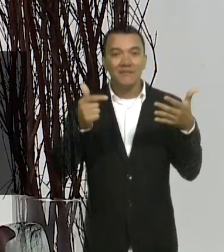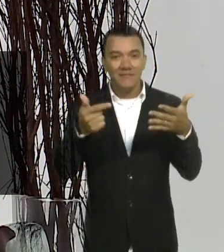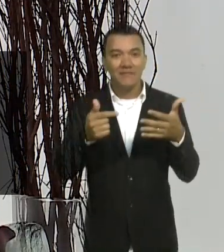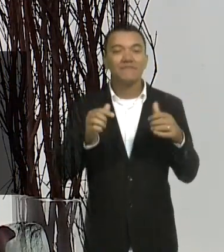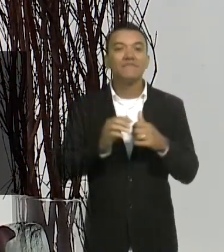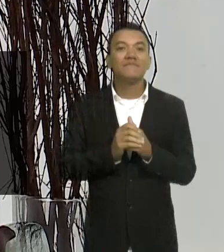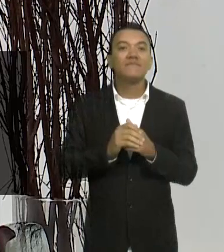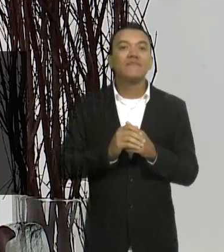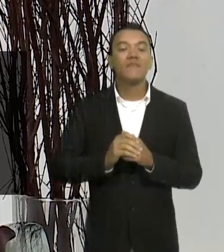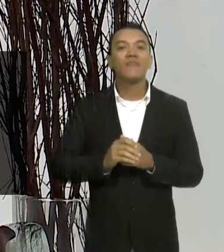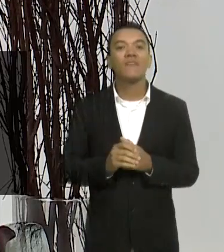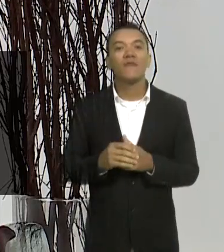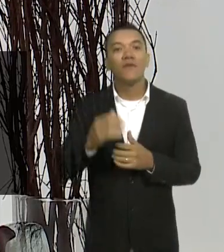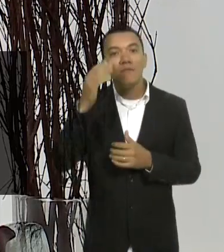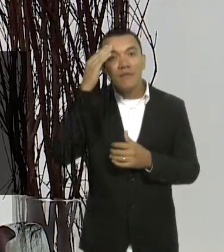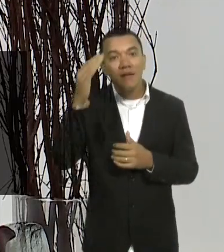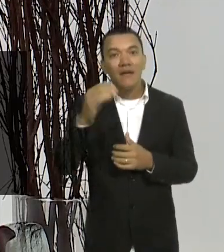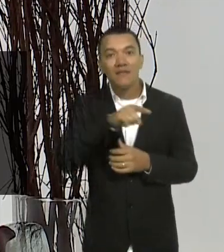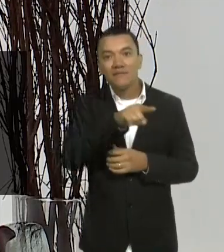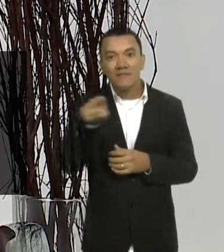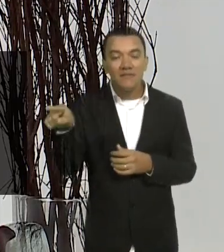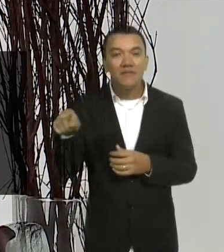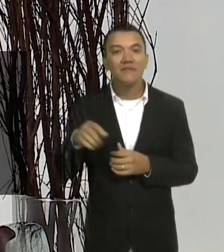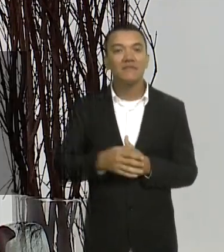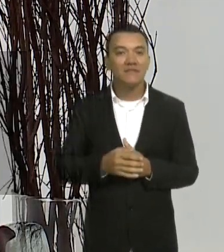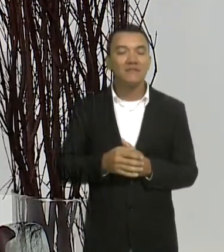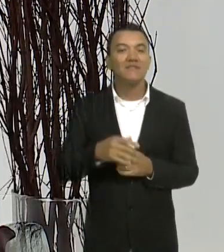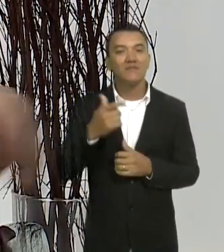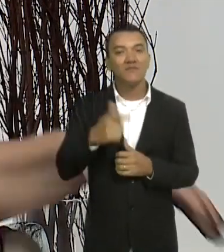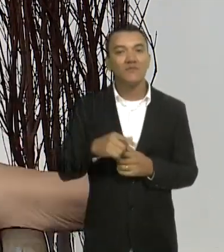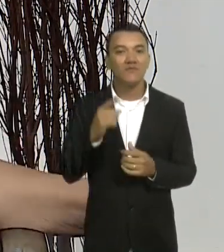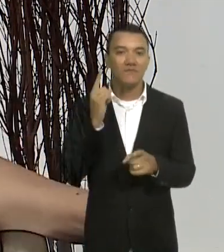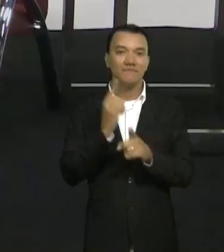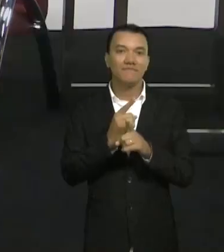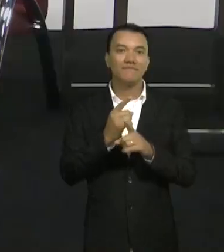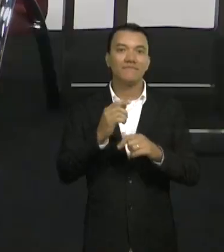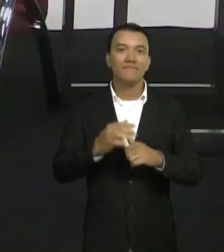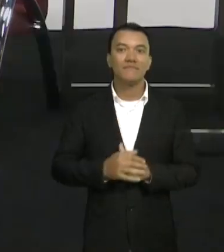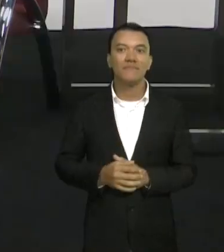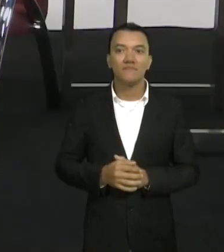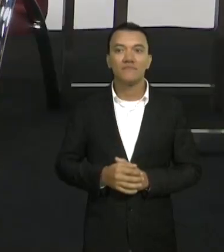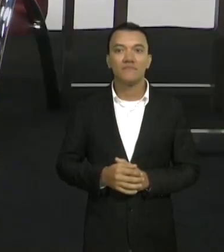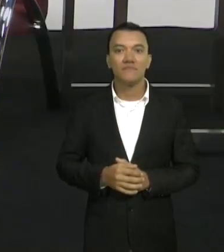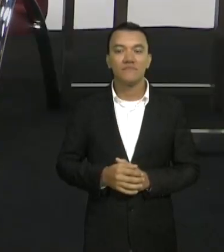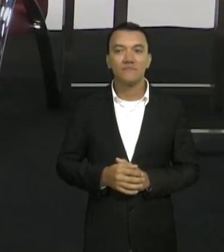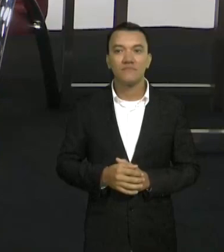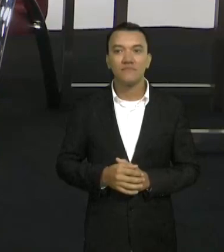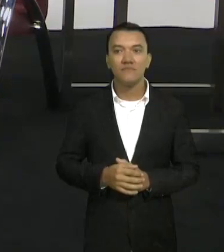Maranhão. Obrigada a você e até o próximo encontro. Música.